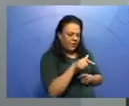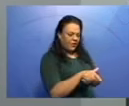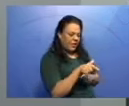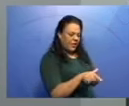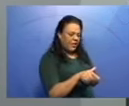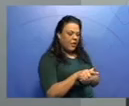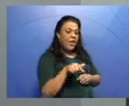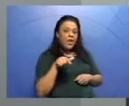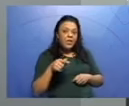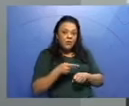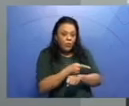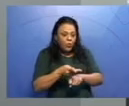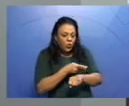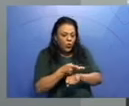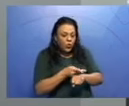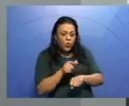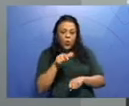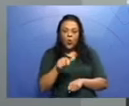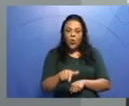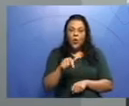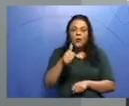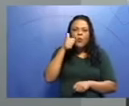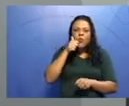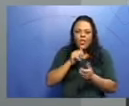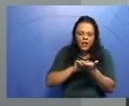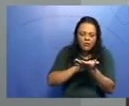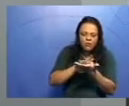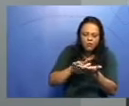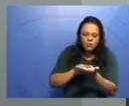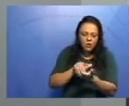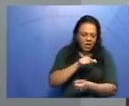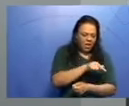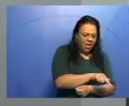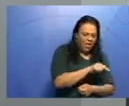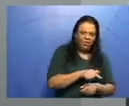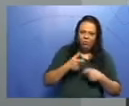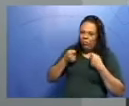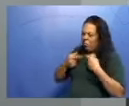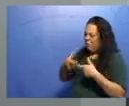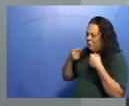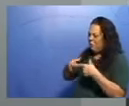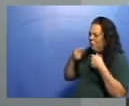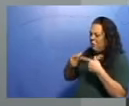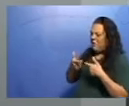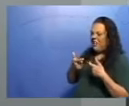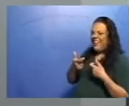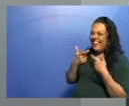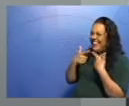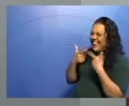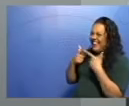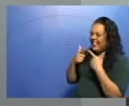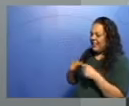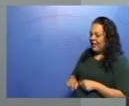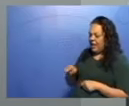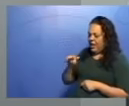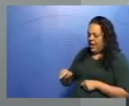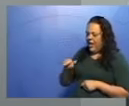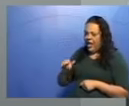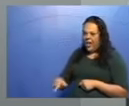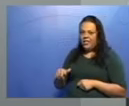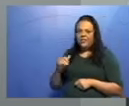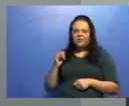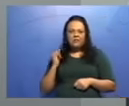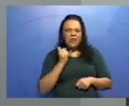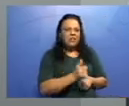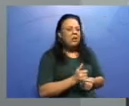cartomante. E ele zomba e faz uma chacota com Rita. É aí que ela diz, ria, pode rir, os homens não